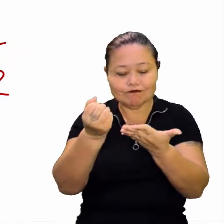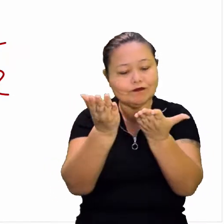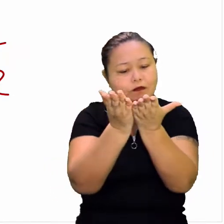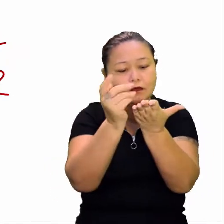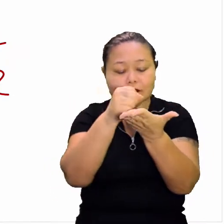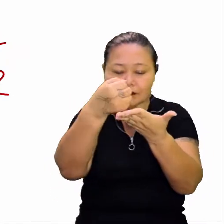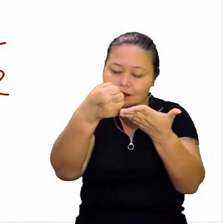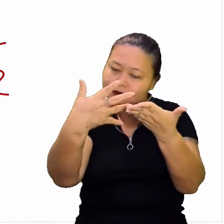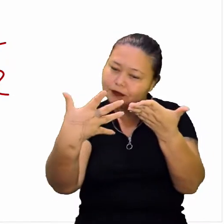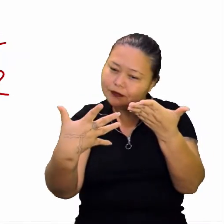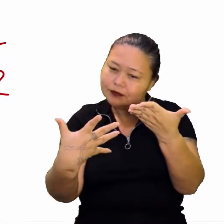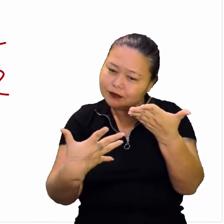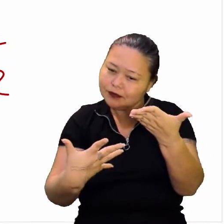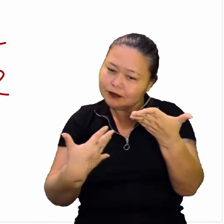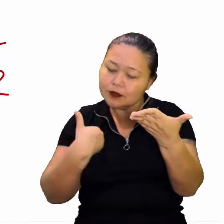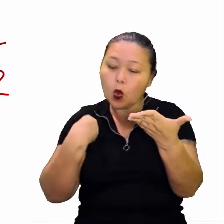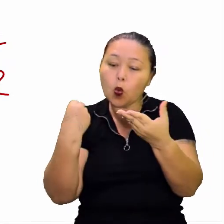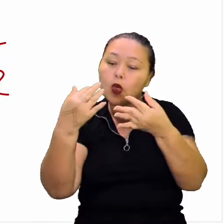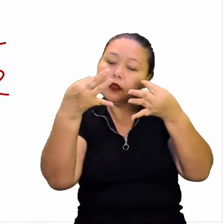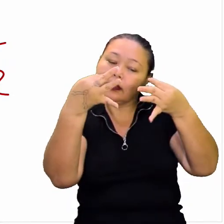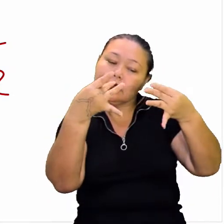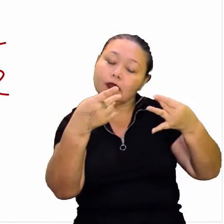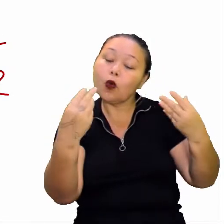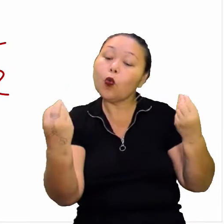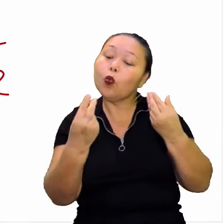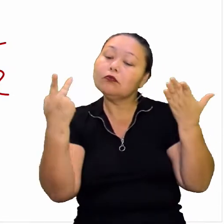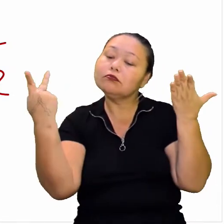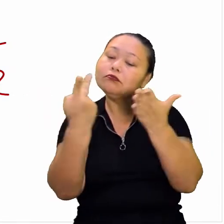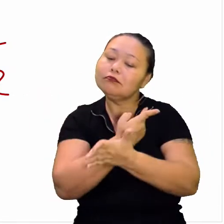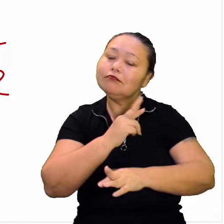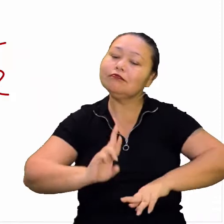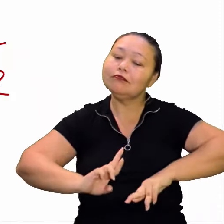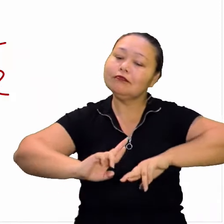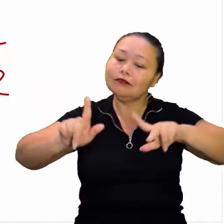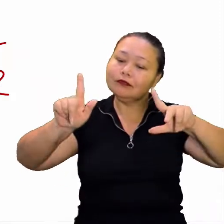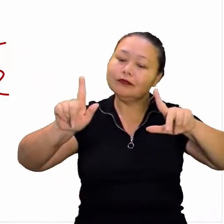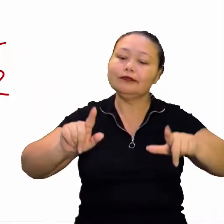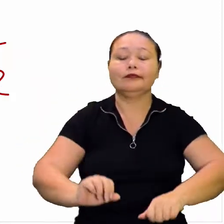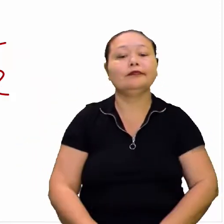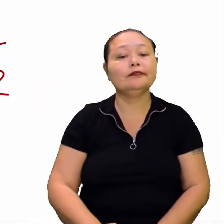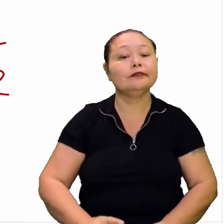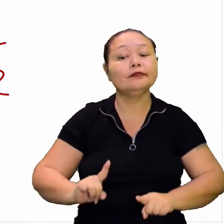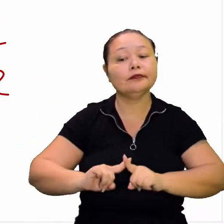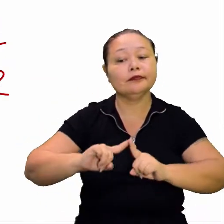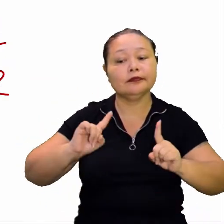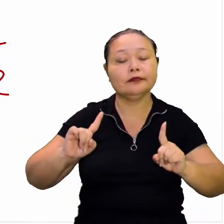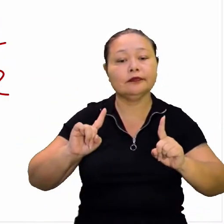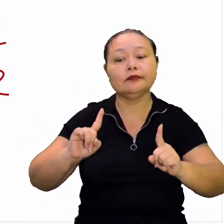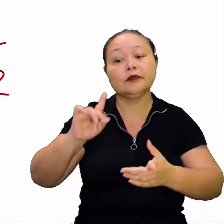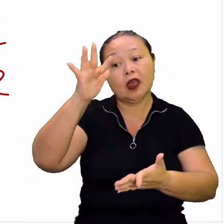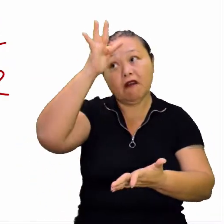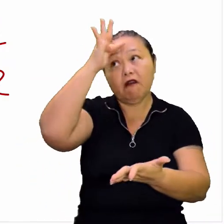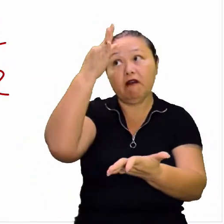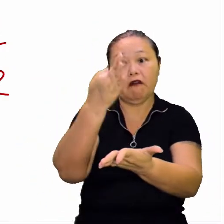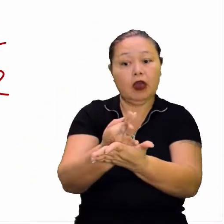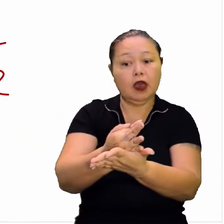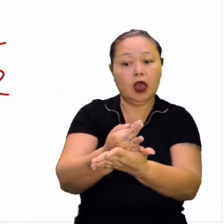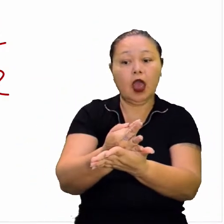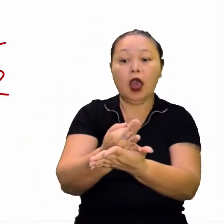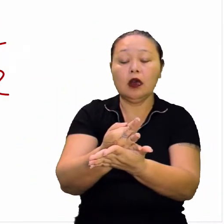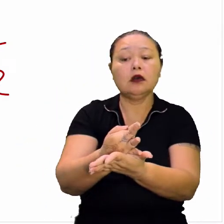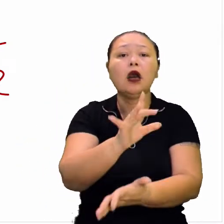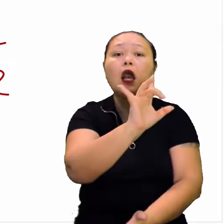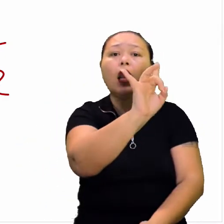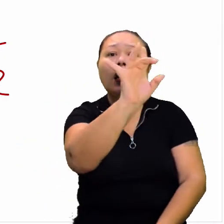explicar em detalhe como que tudo isso aconteceu. Aí é diferente. Mas é aquela coisa, a fé é que cada